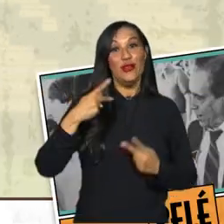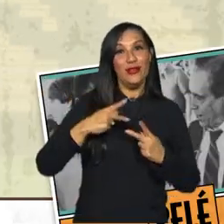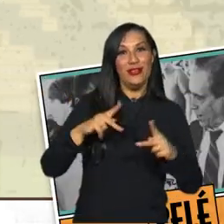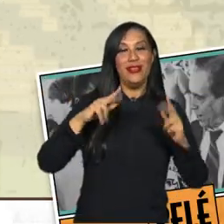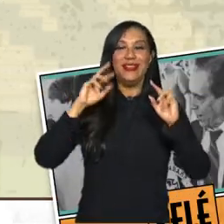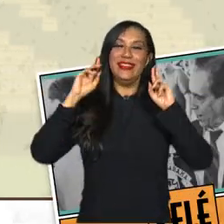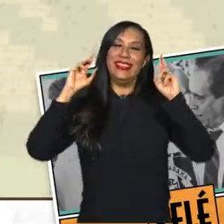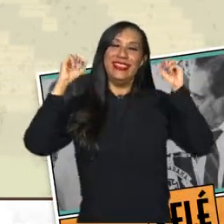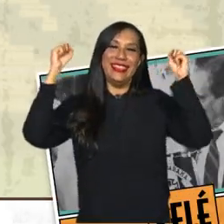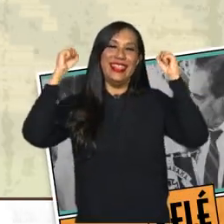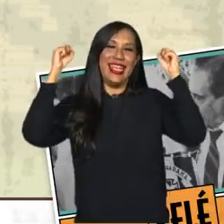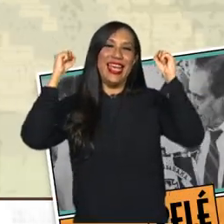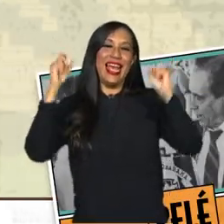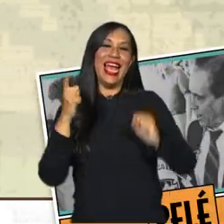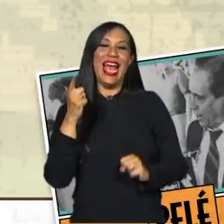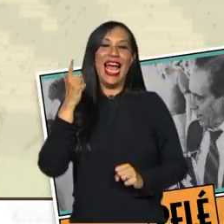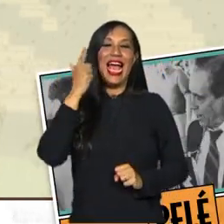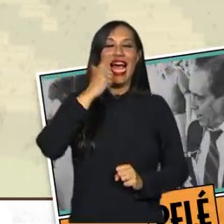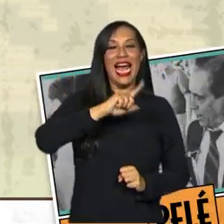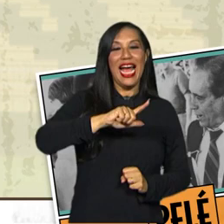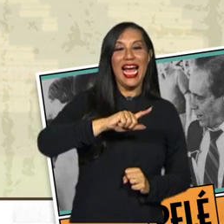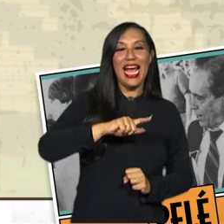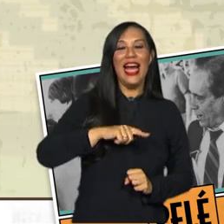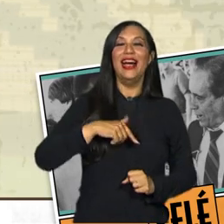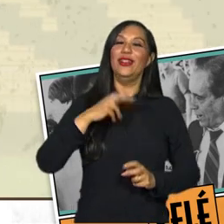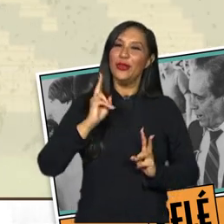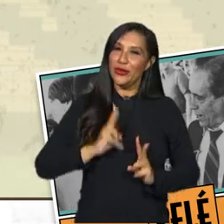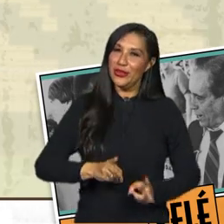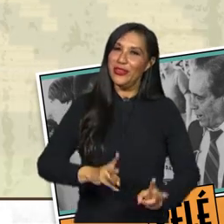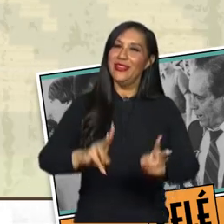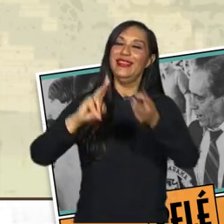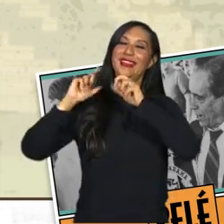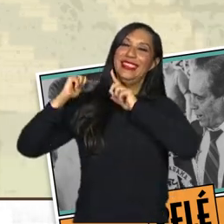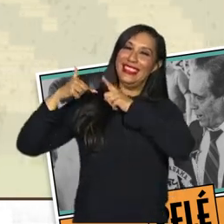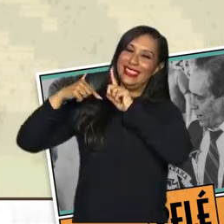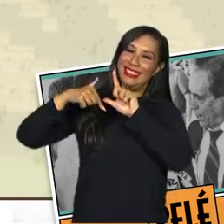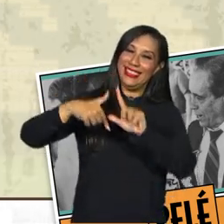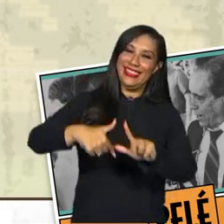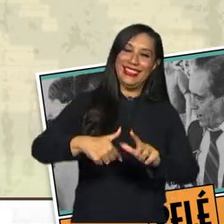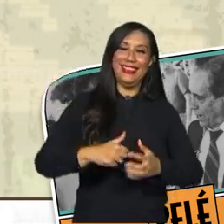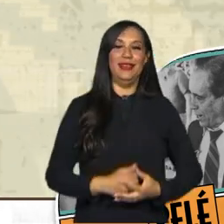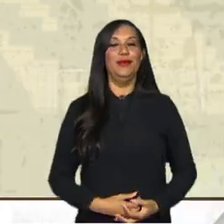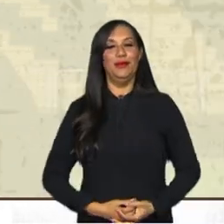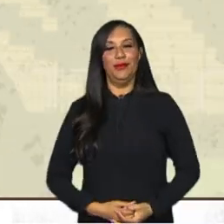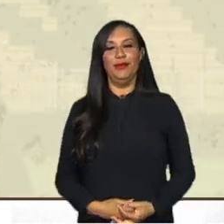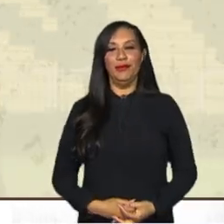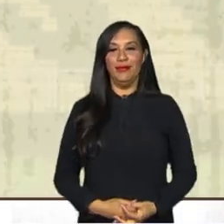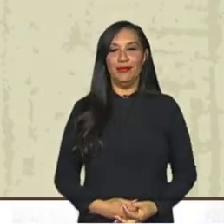torcedores garantem manter sua tradição.